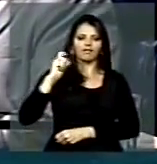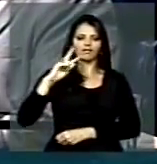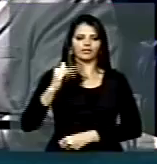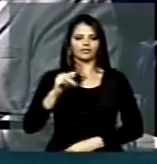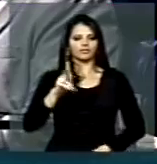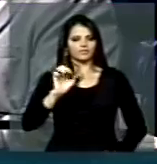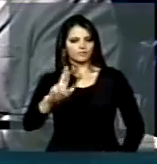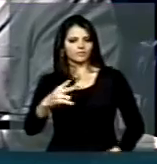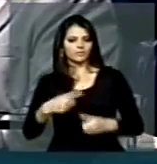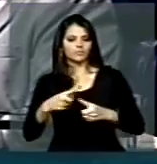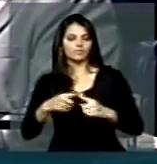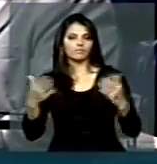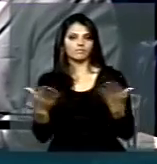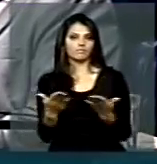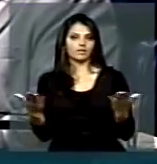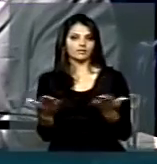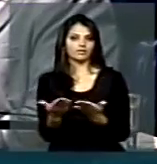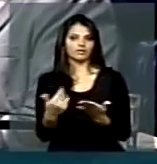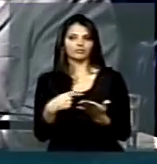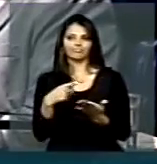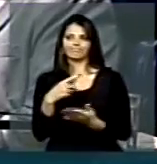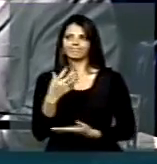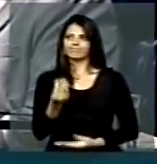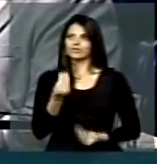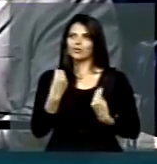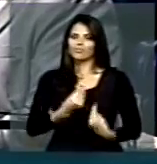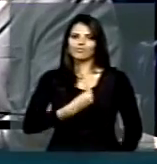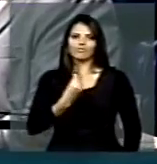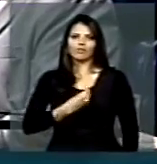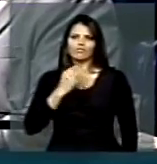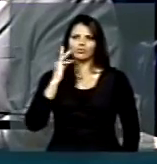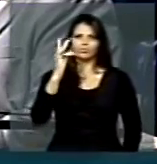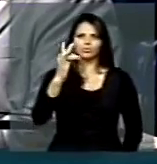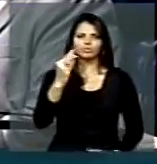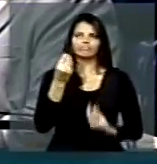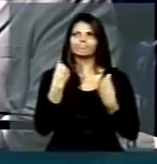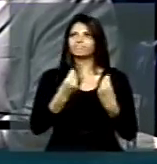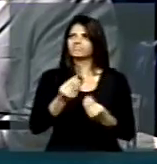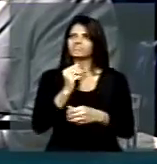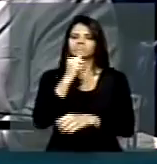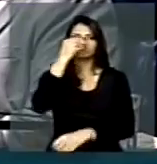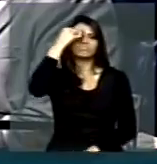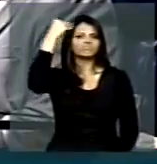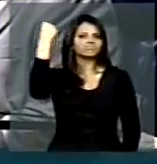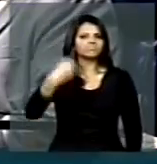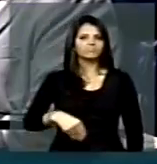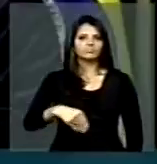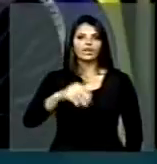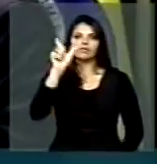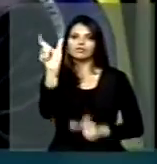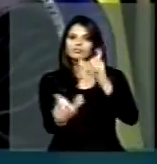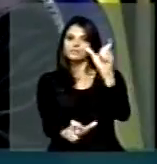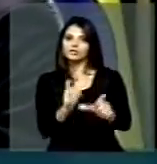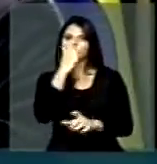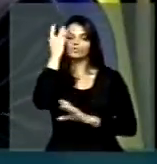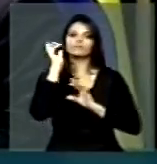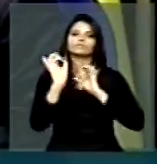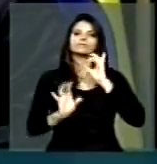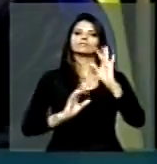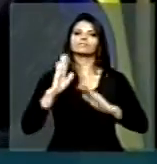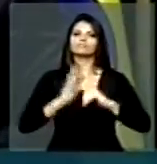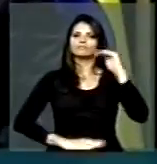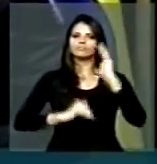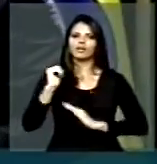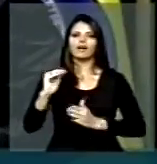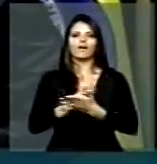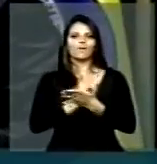nosso presente e roubava o nosso futuro. Especialistas testados e com grande capacidade de formulação, alguns deles